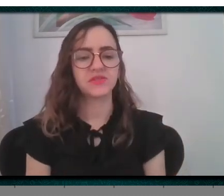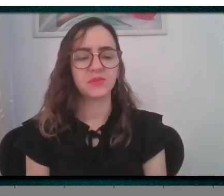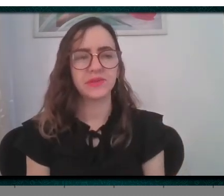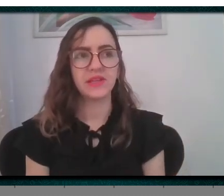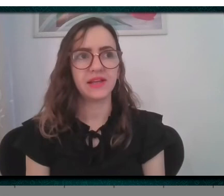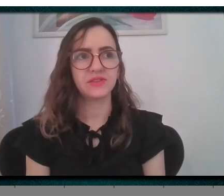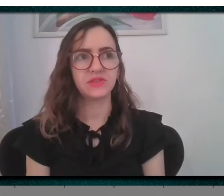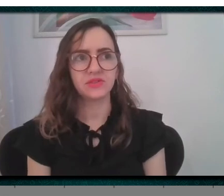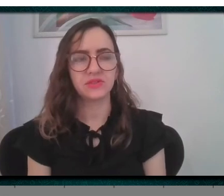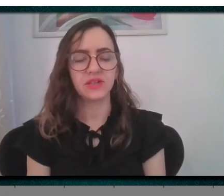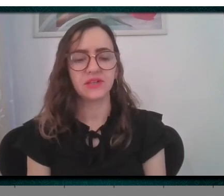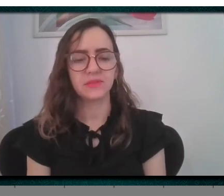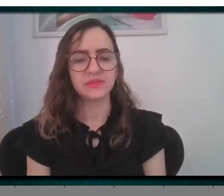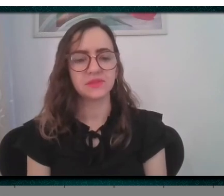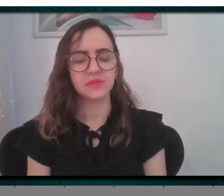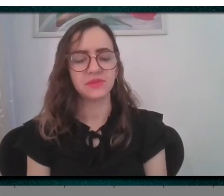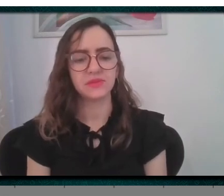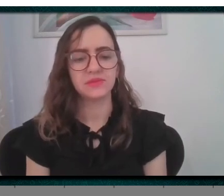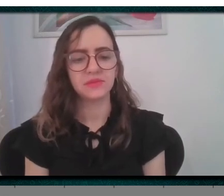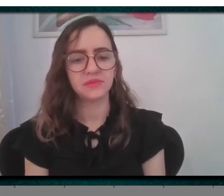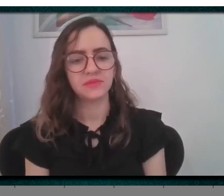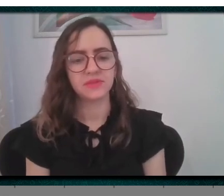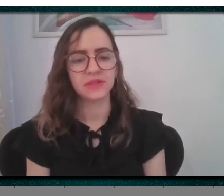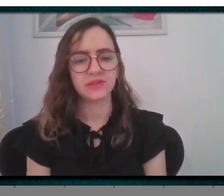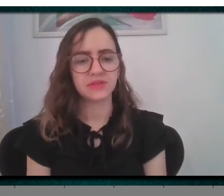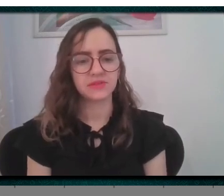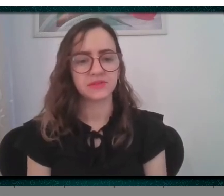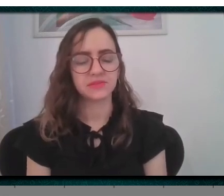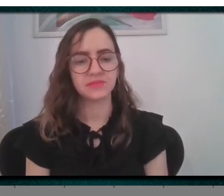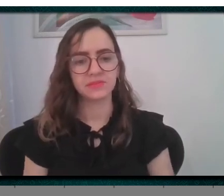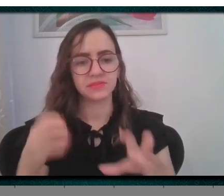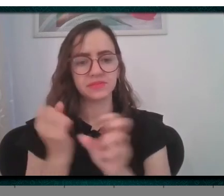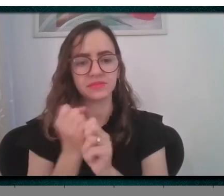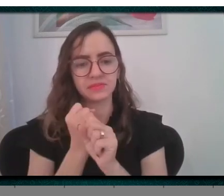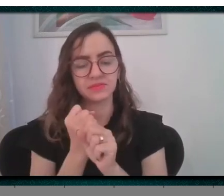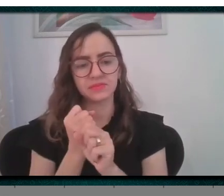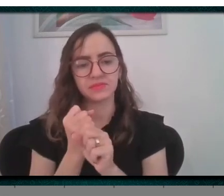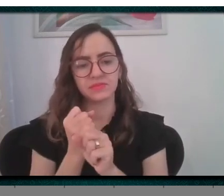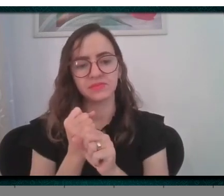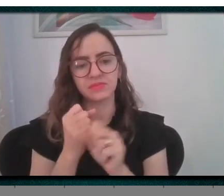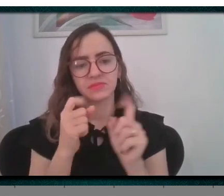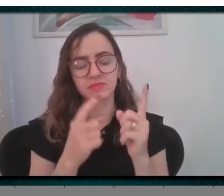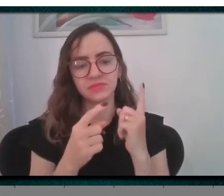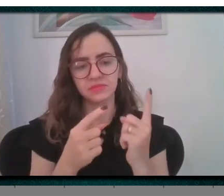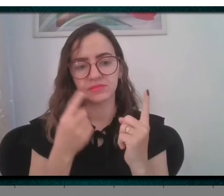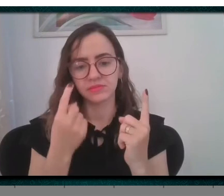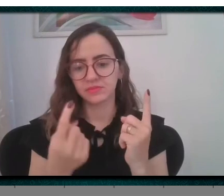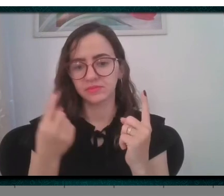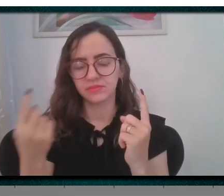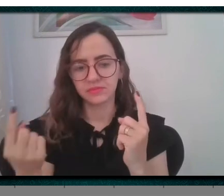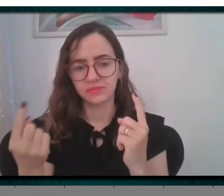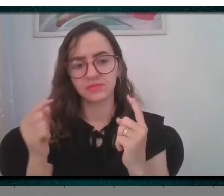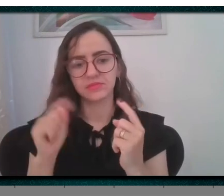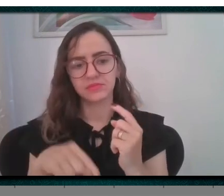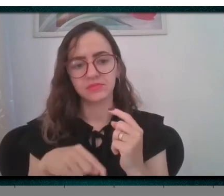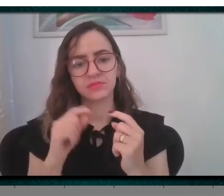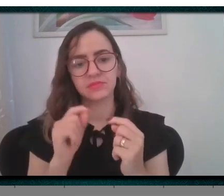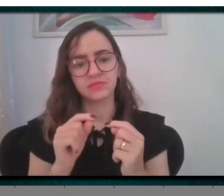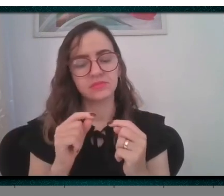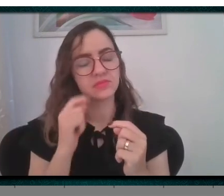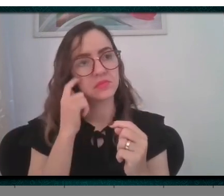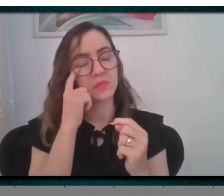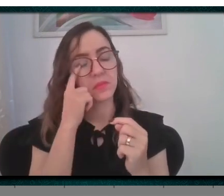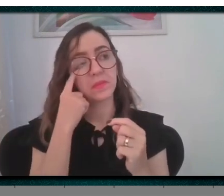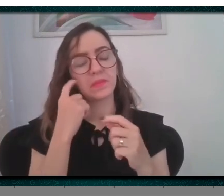mesma quantidade de HCl que eu tenho aqui vai ser a mesma quantidade, como ele tem uma taxa de praticamente 100% de